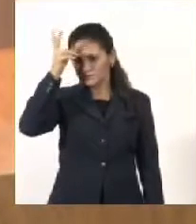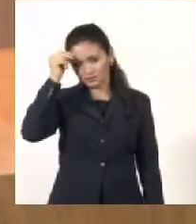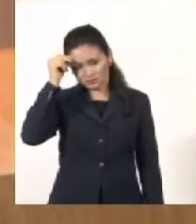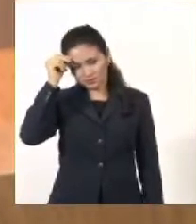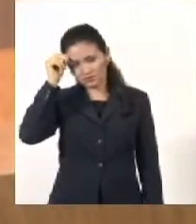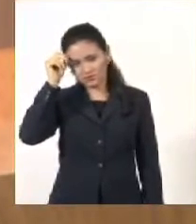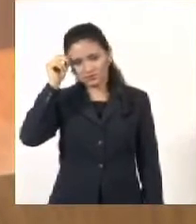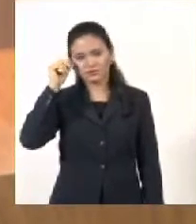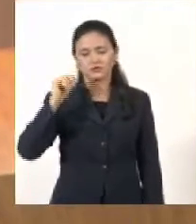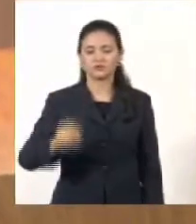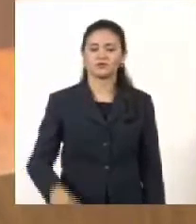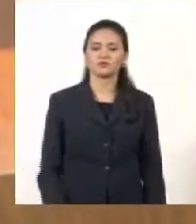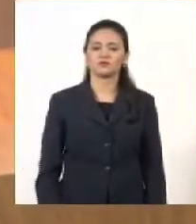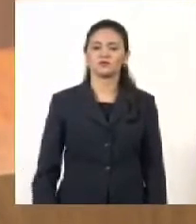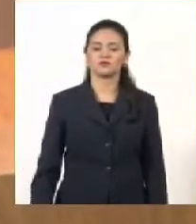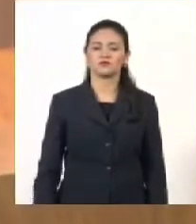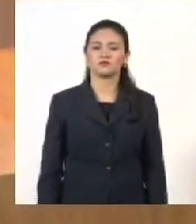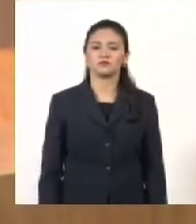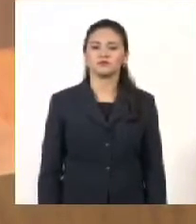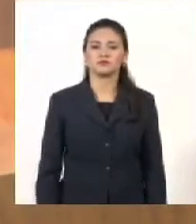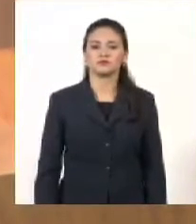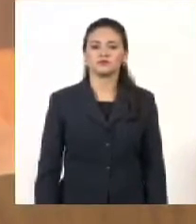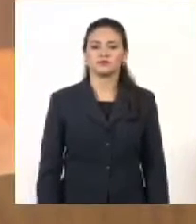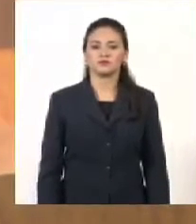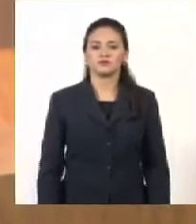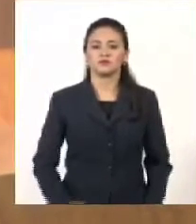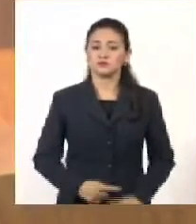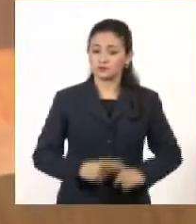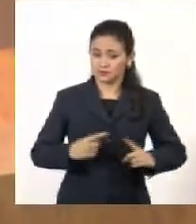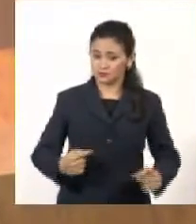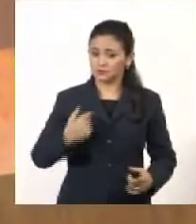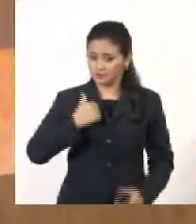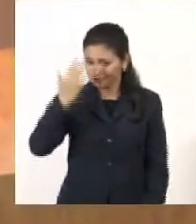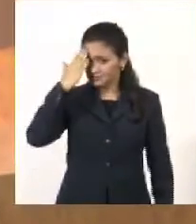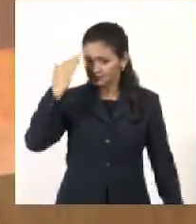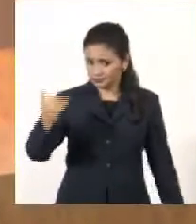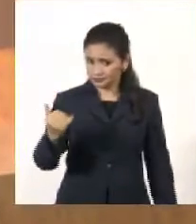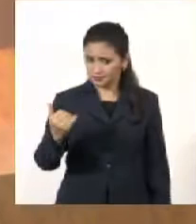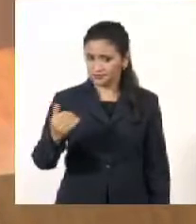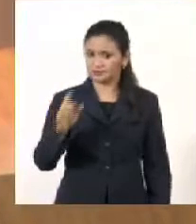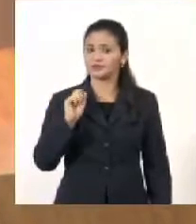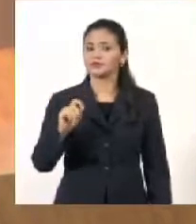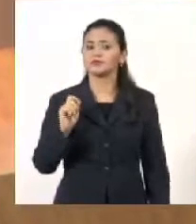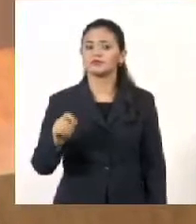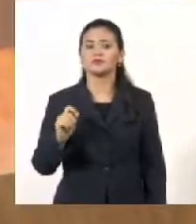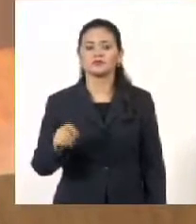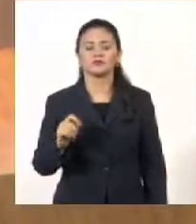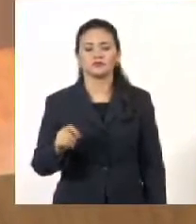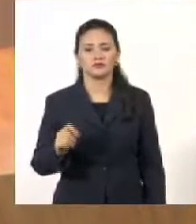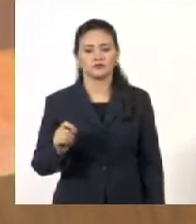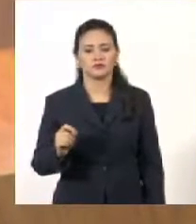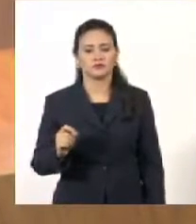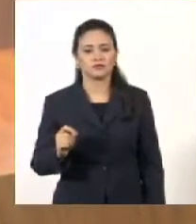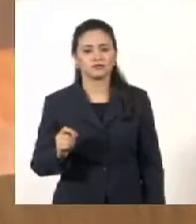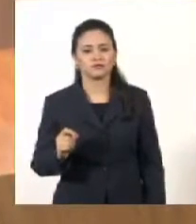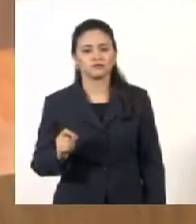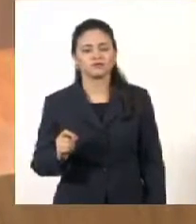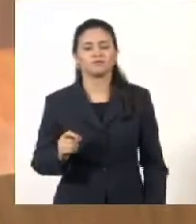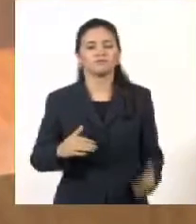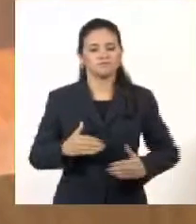encontra estabelecido. Mas tenho certeza que novos